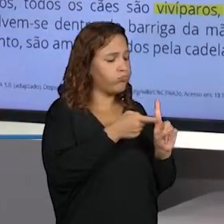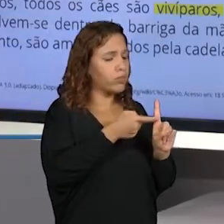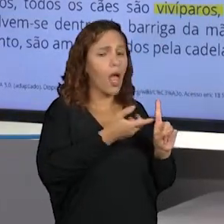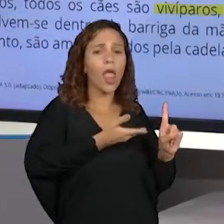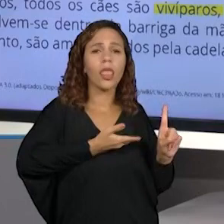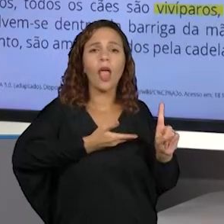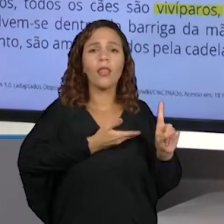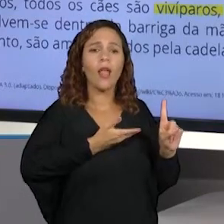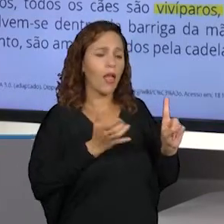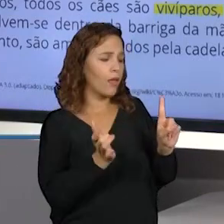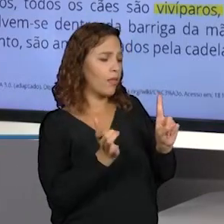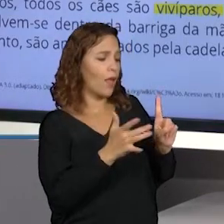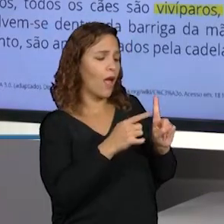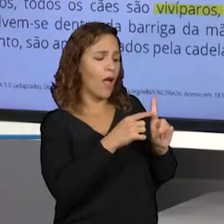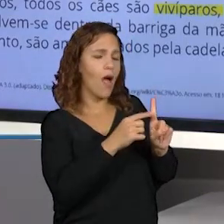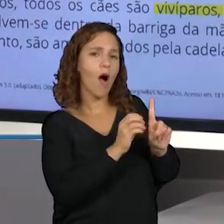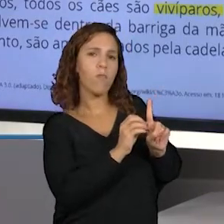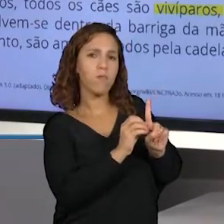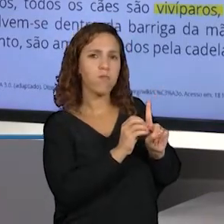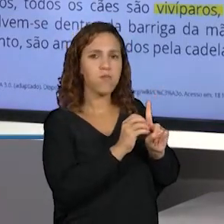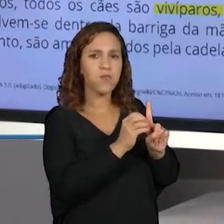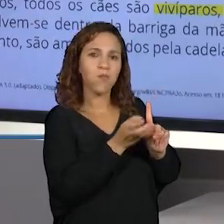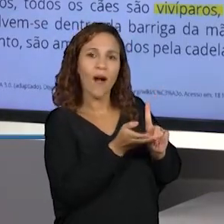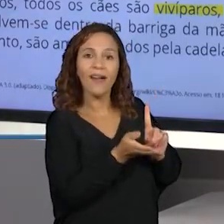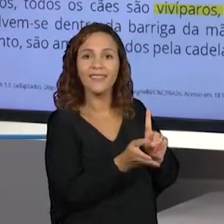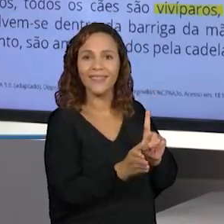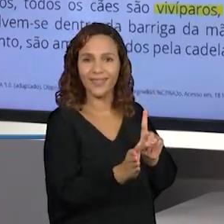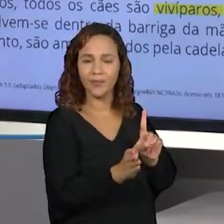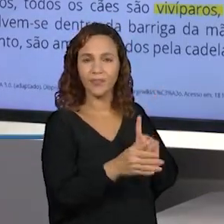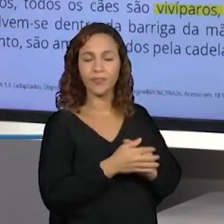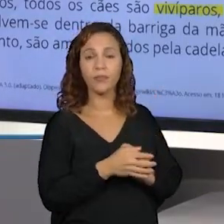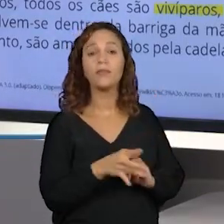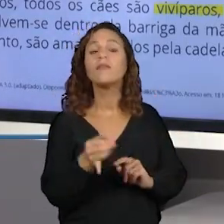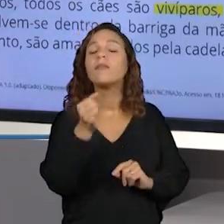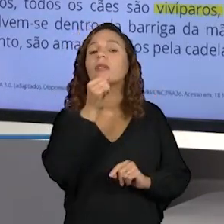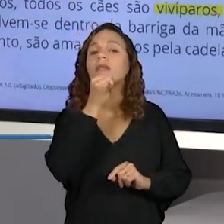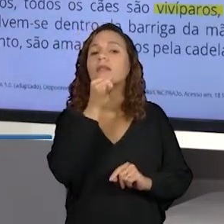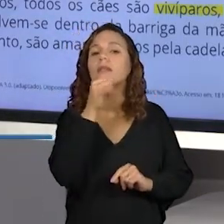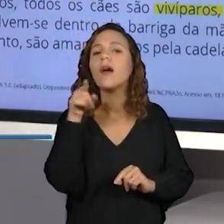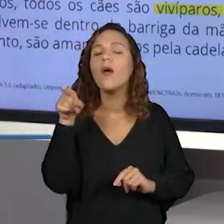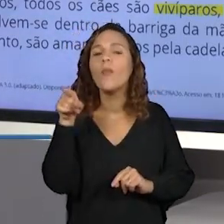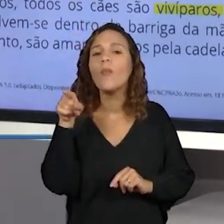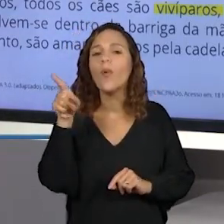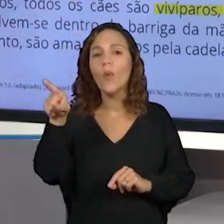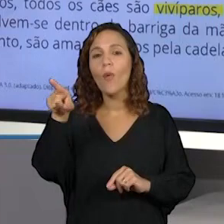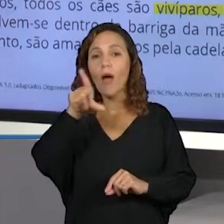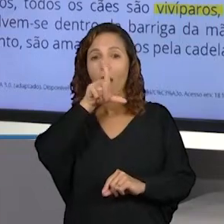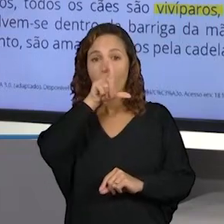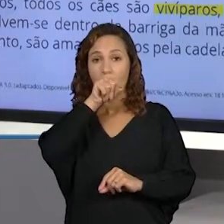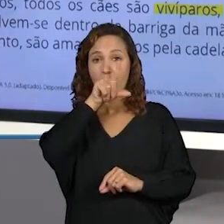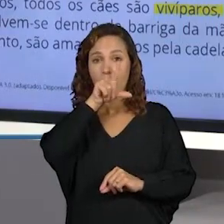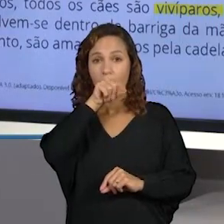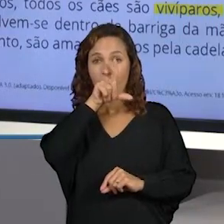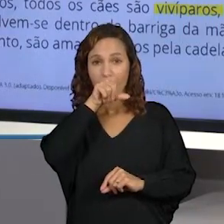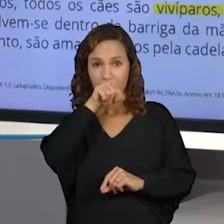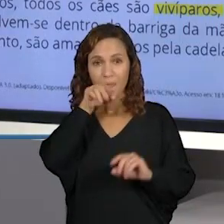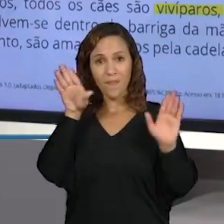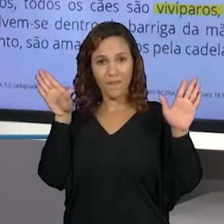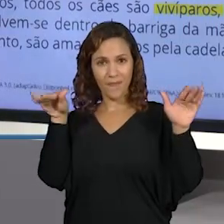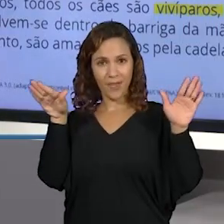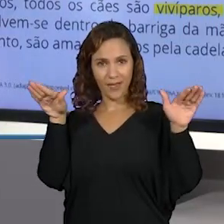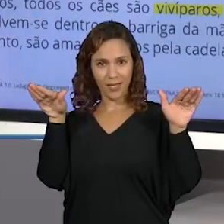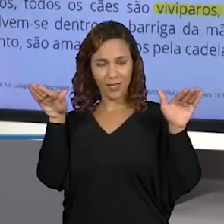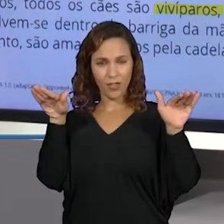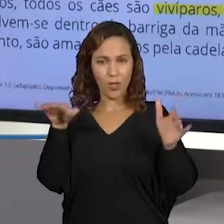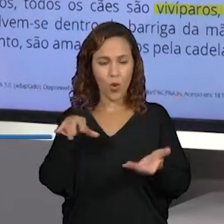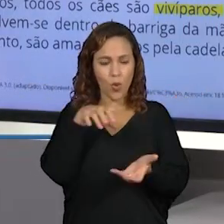as aves por exemplo elas botam ovos e o filhotinho se desenvolve dentro do ovo não é então quando a gente